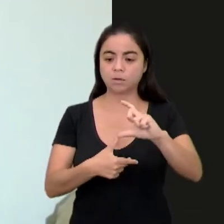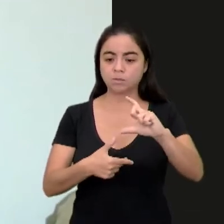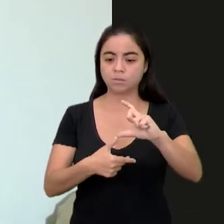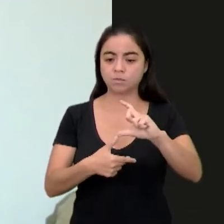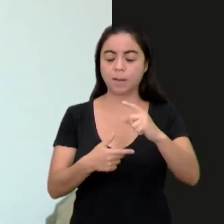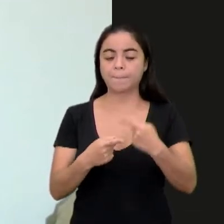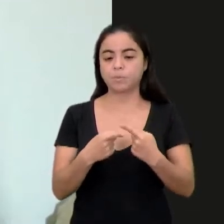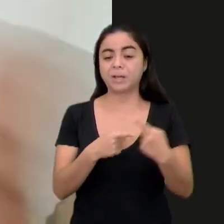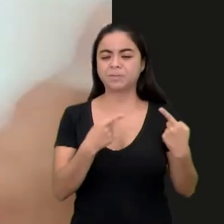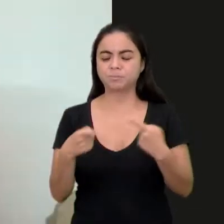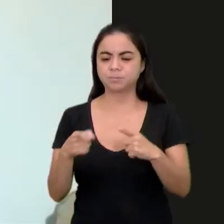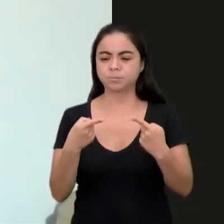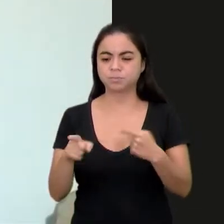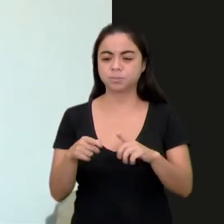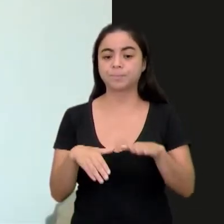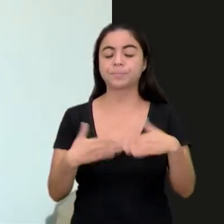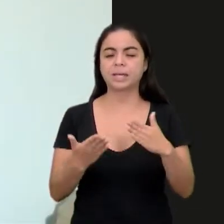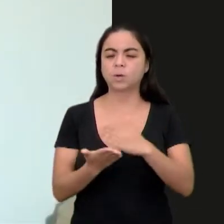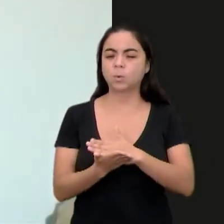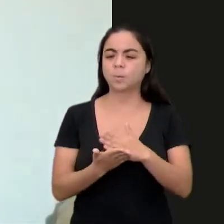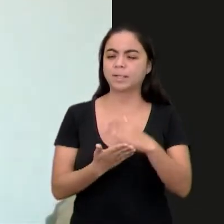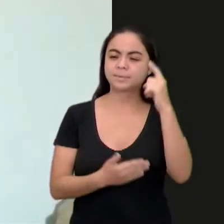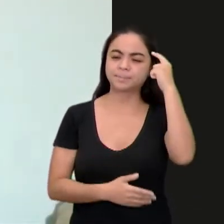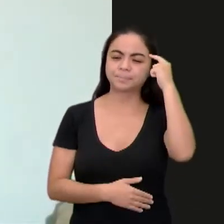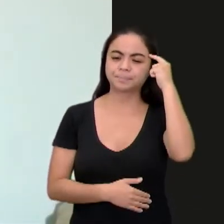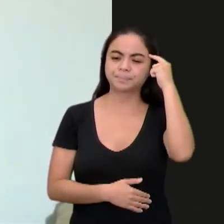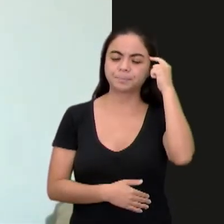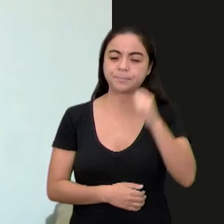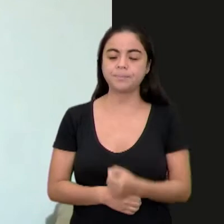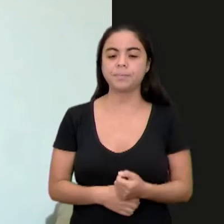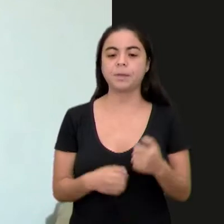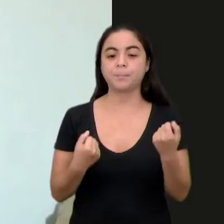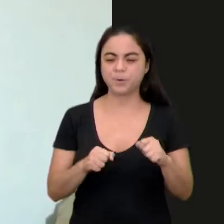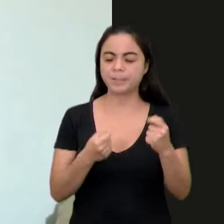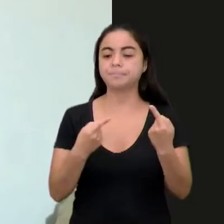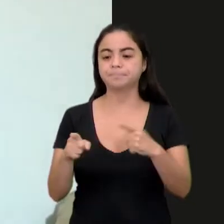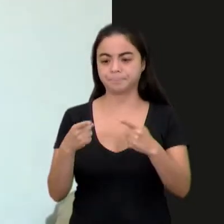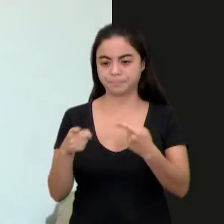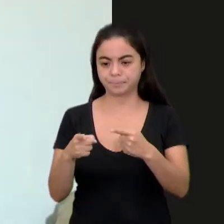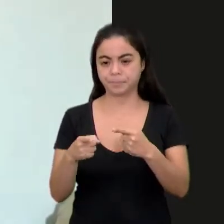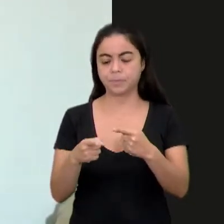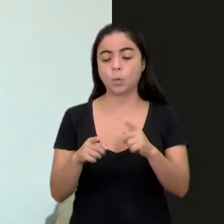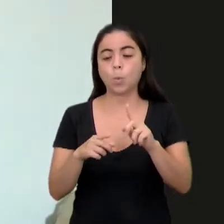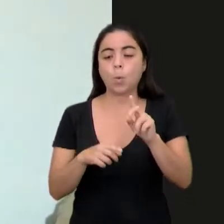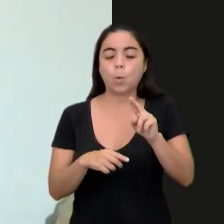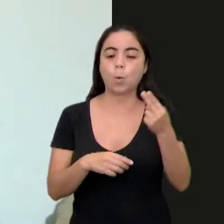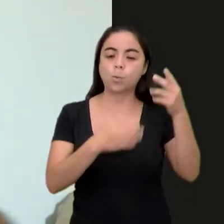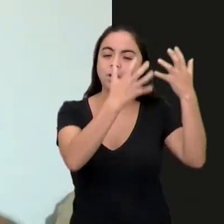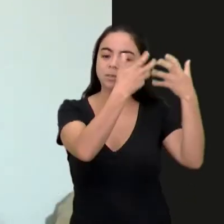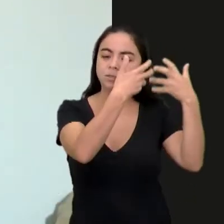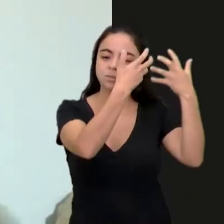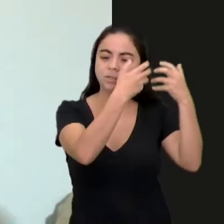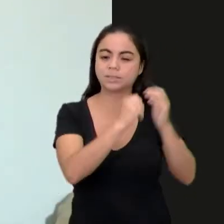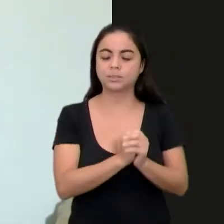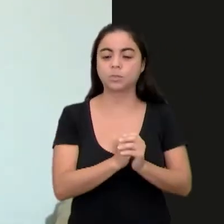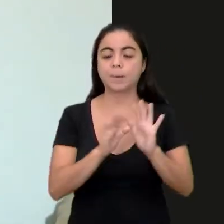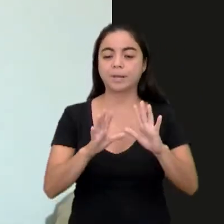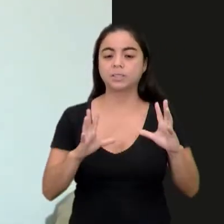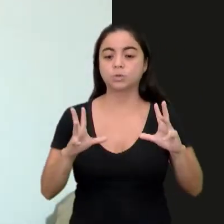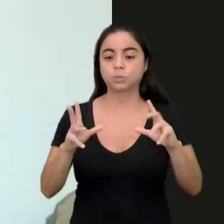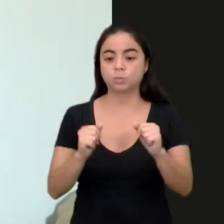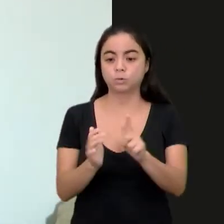faz uma crítica, ela parte de um princípio para poder fazer essa crítica, né, ou essa reflexão, enquanto que o resto do